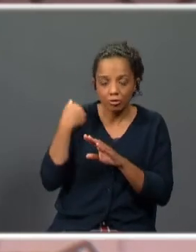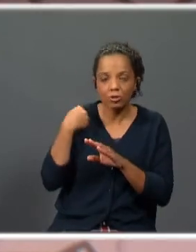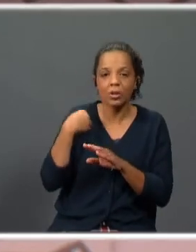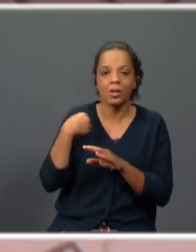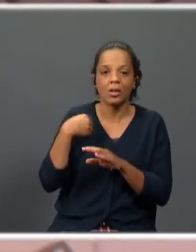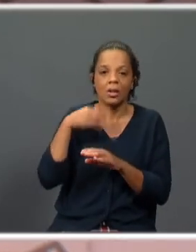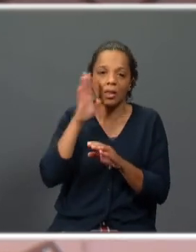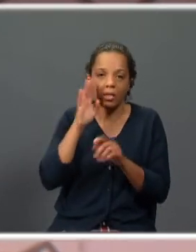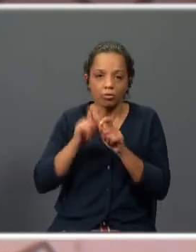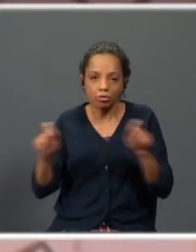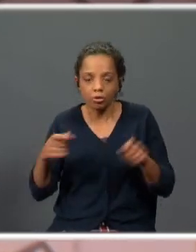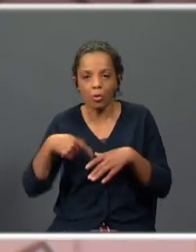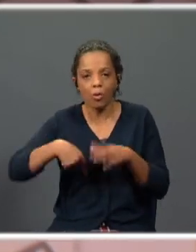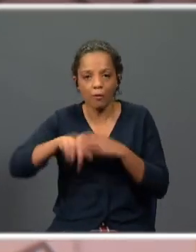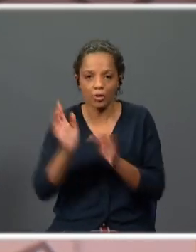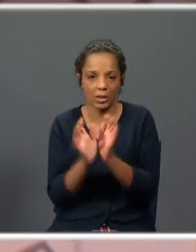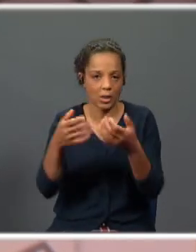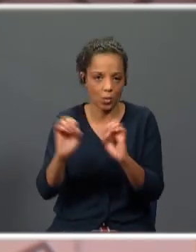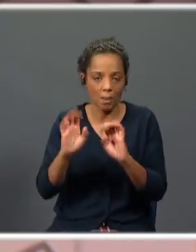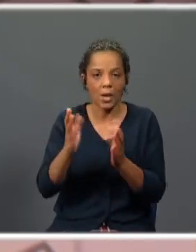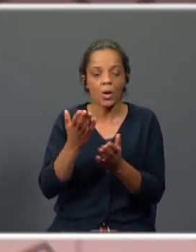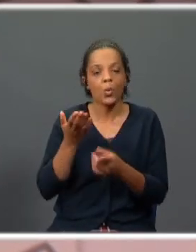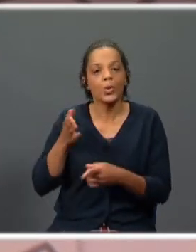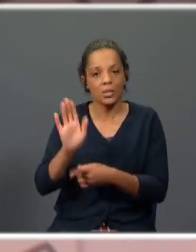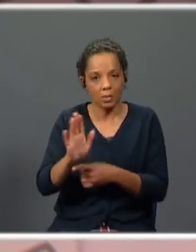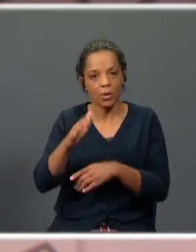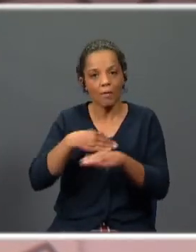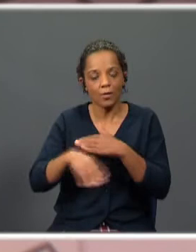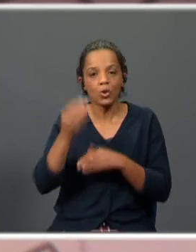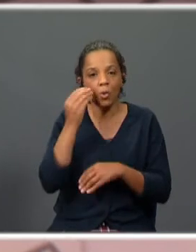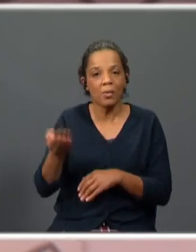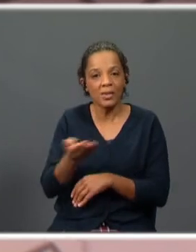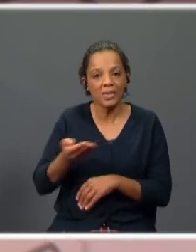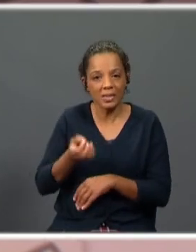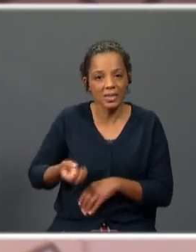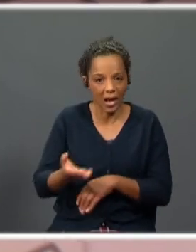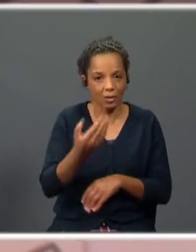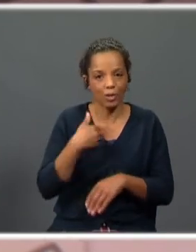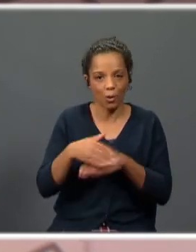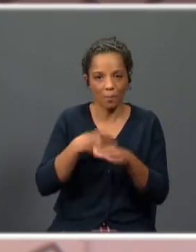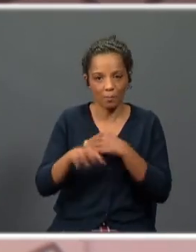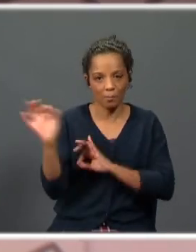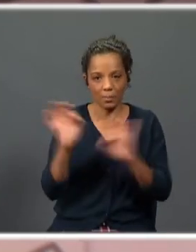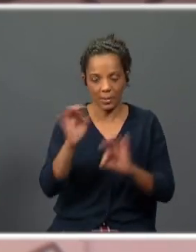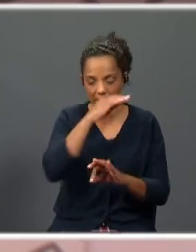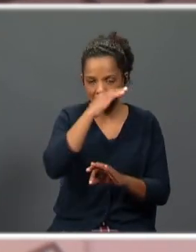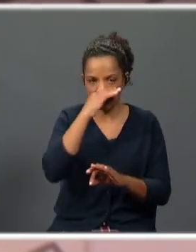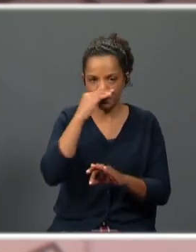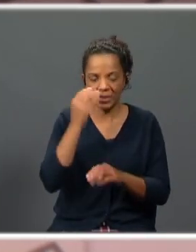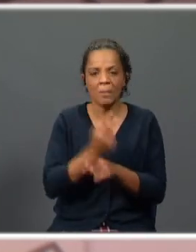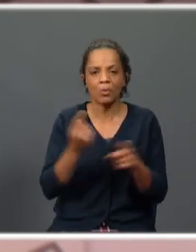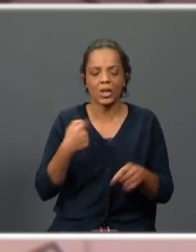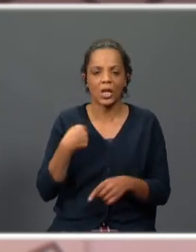disponíveis, mas os exemplos que eu te trago hoje eu fiz com um dado, com o dado que eu construí. Porquê? Estar-vos a